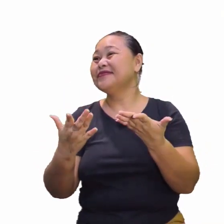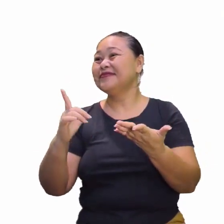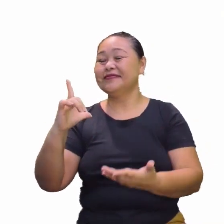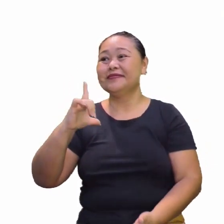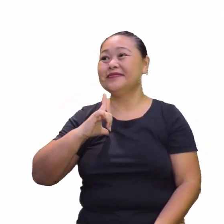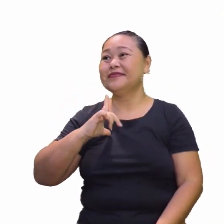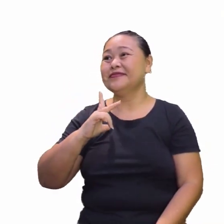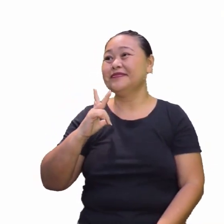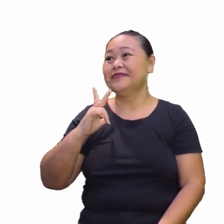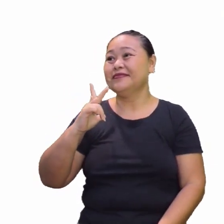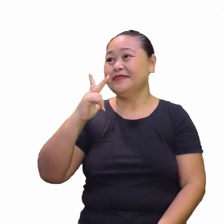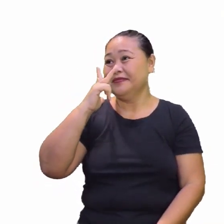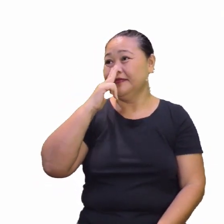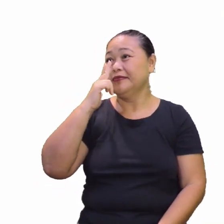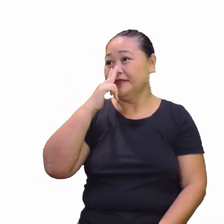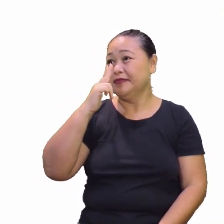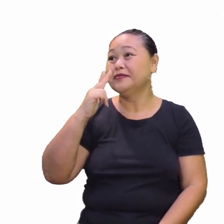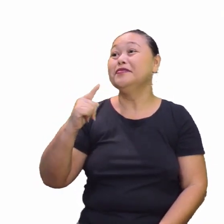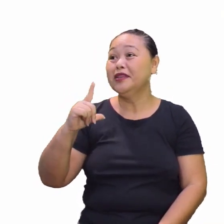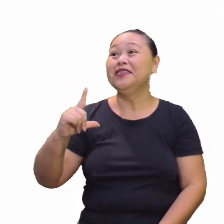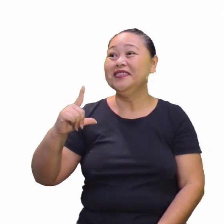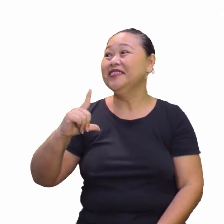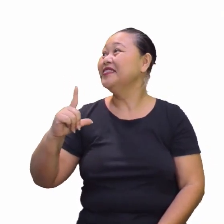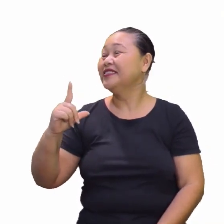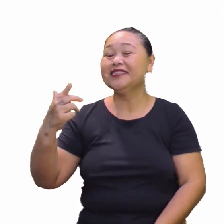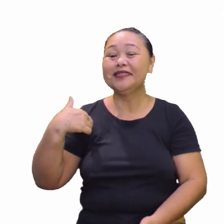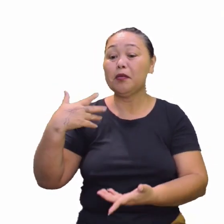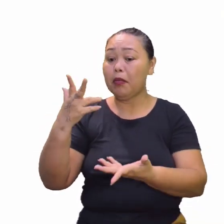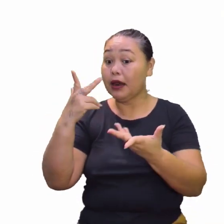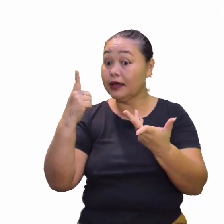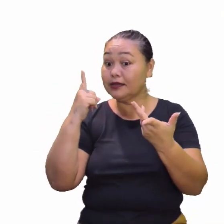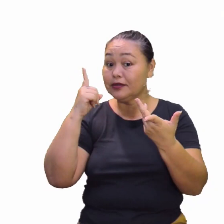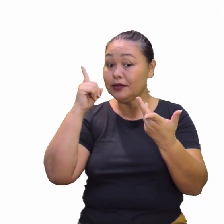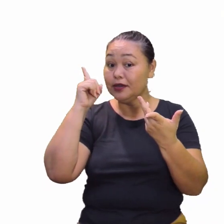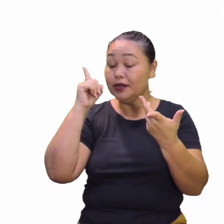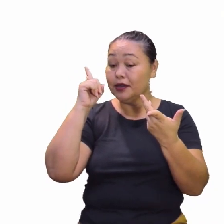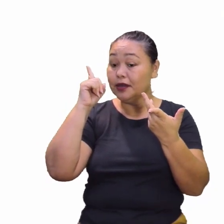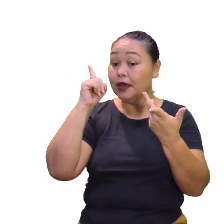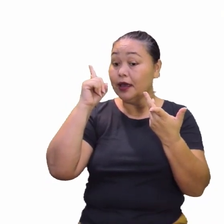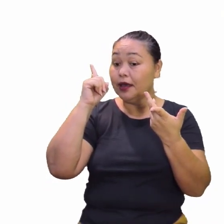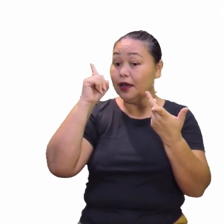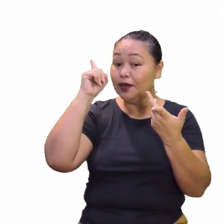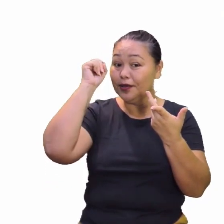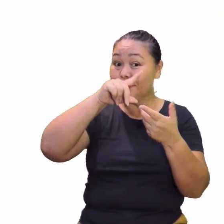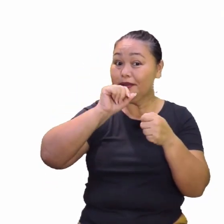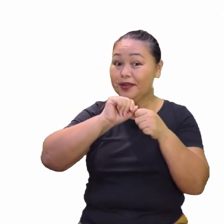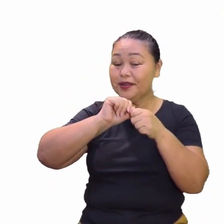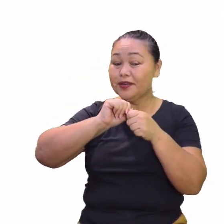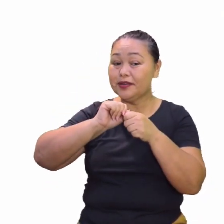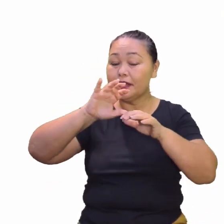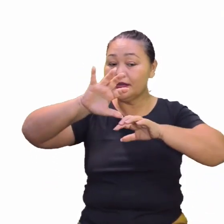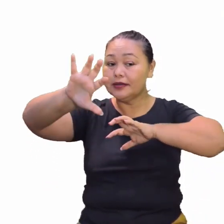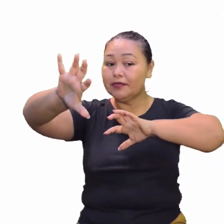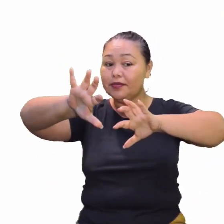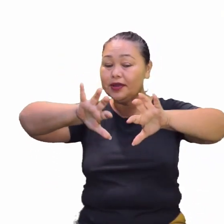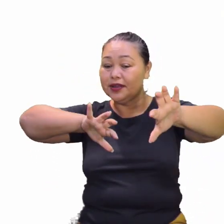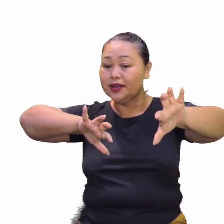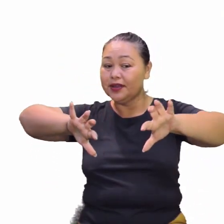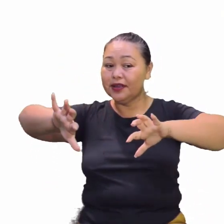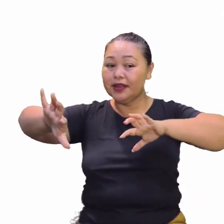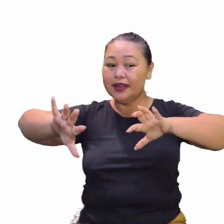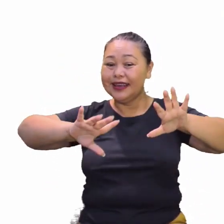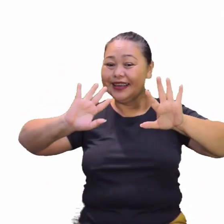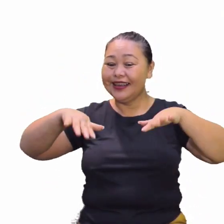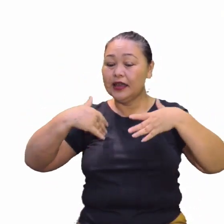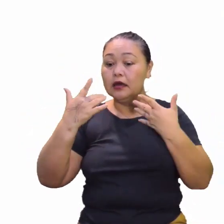Embora pareça complexo essa imagem, elas estão separadas por seus símbolos. Exatamente. Aí